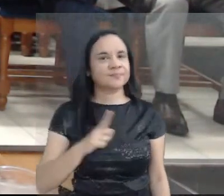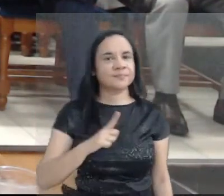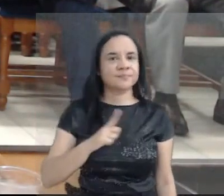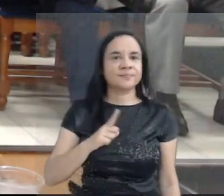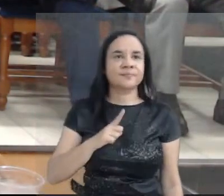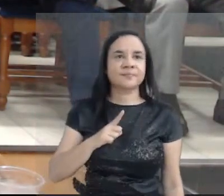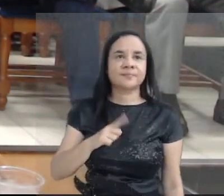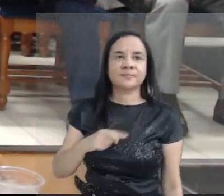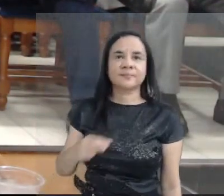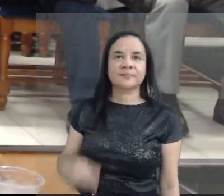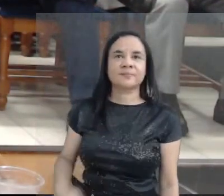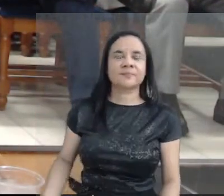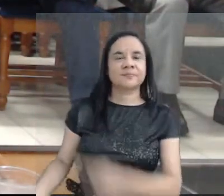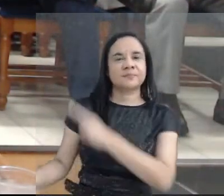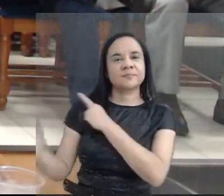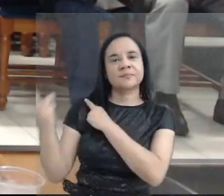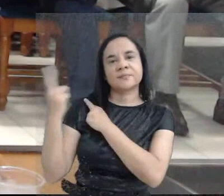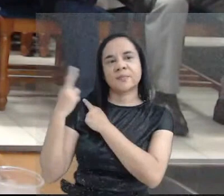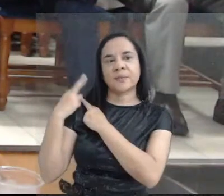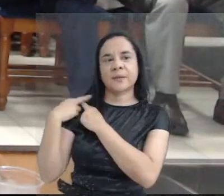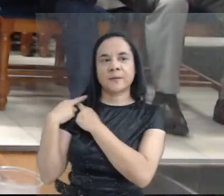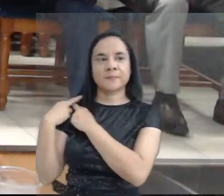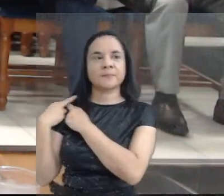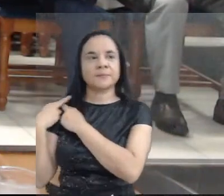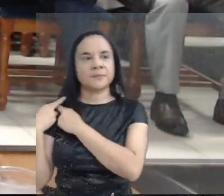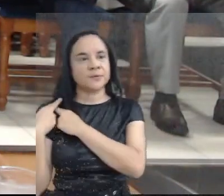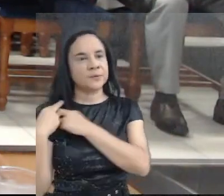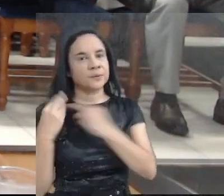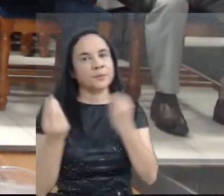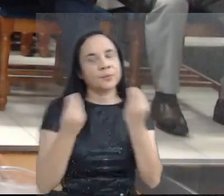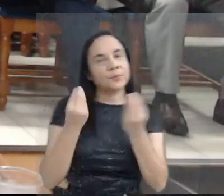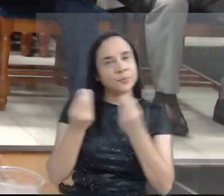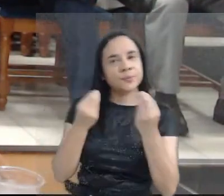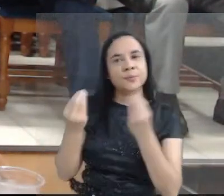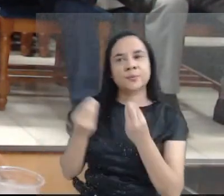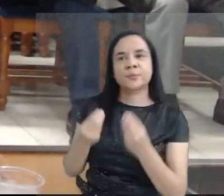e a responsabilidade de, como gentios,